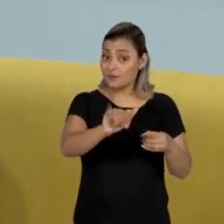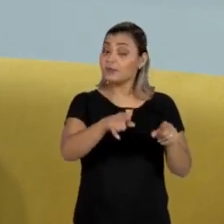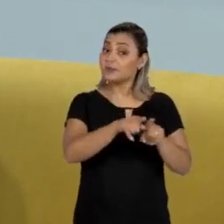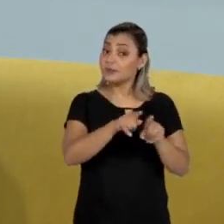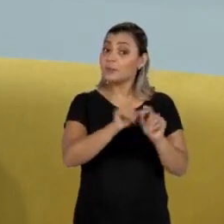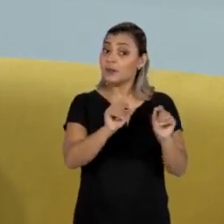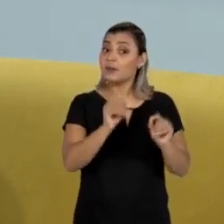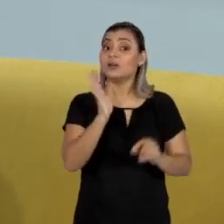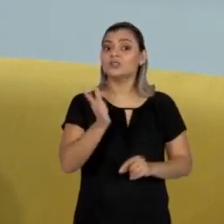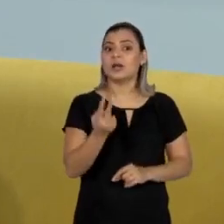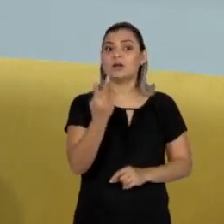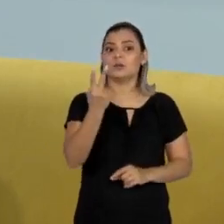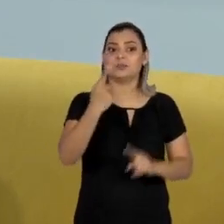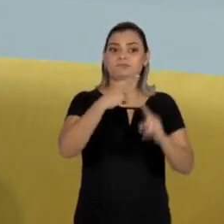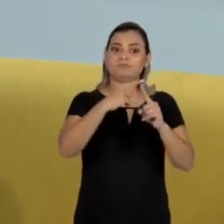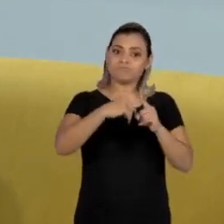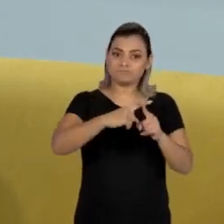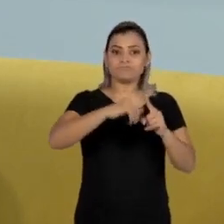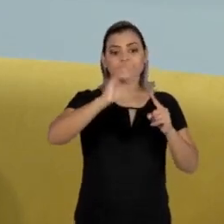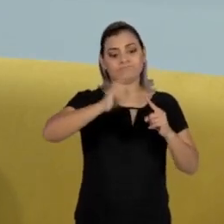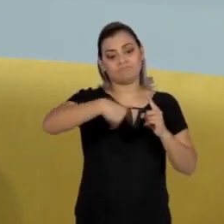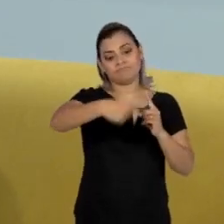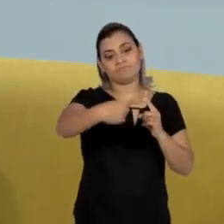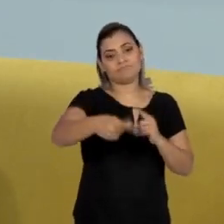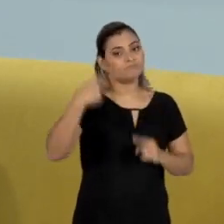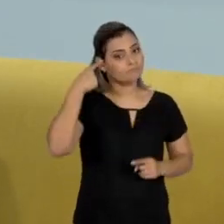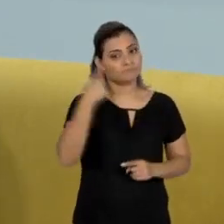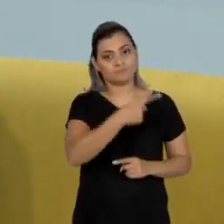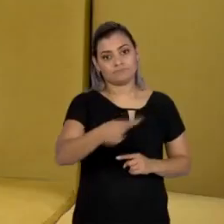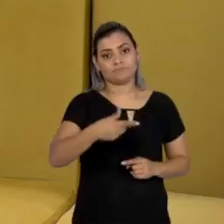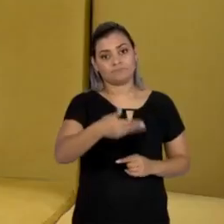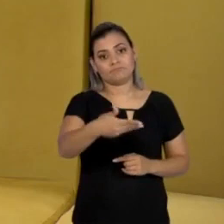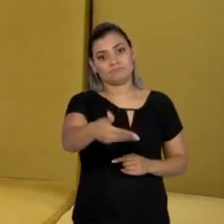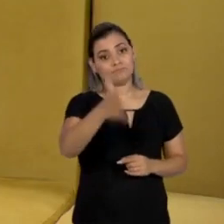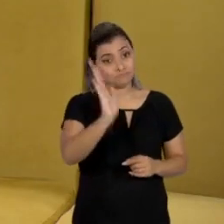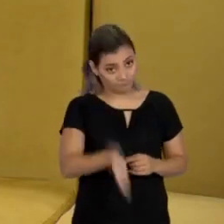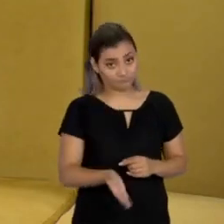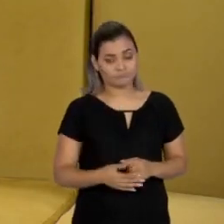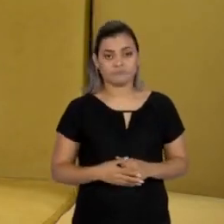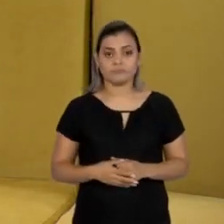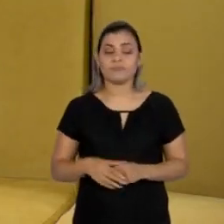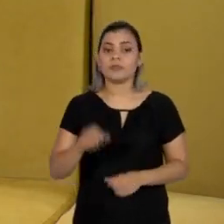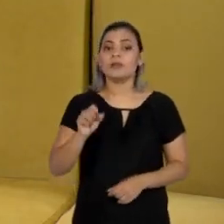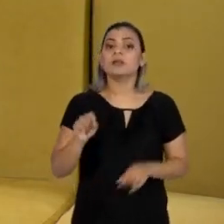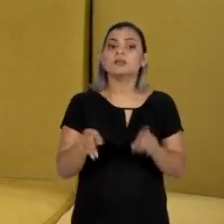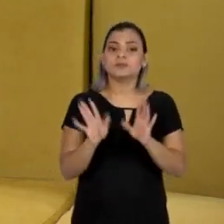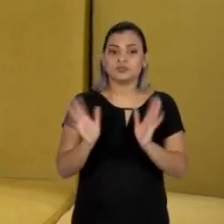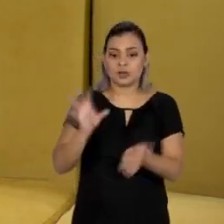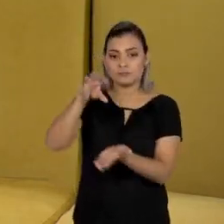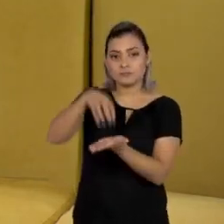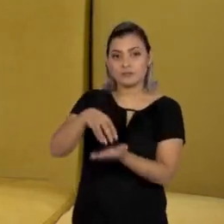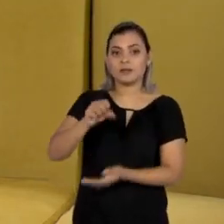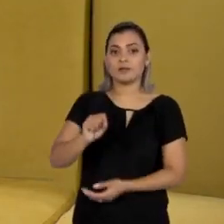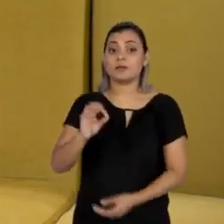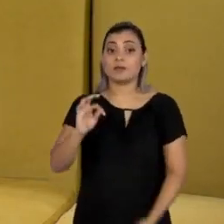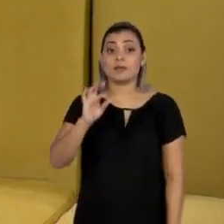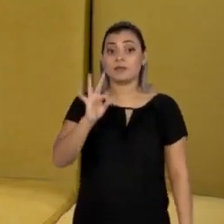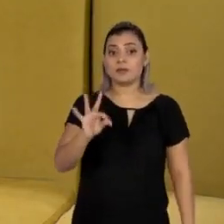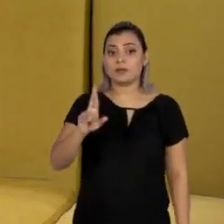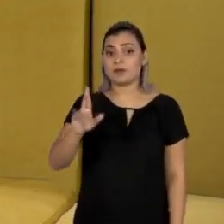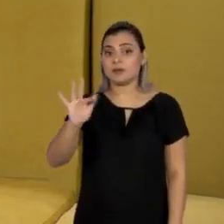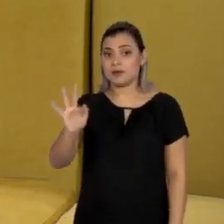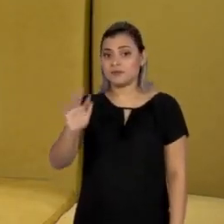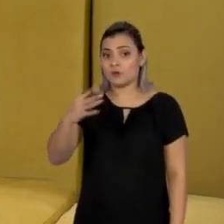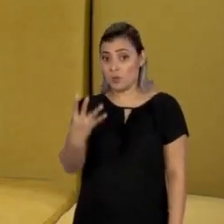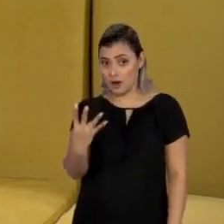a segunda em pouco mais de uma semana. O Tribunal Federal da 4ª Região de Porto